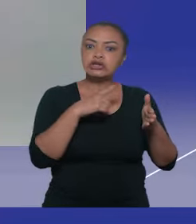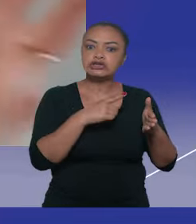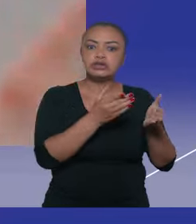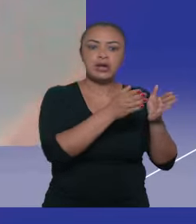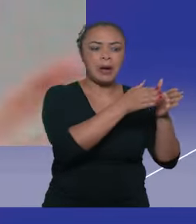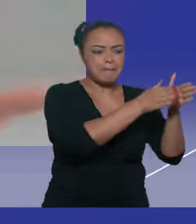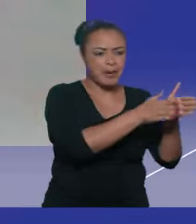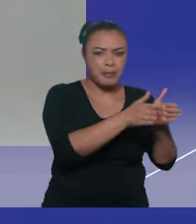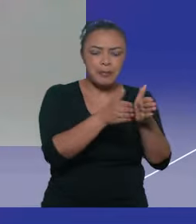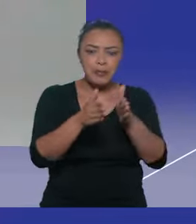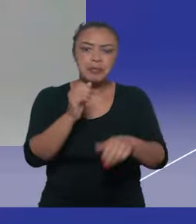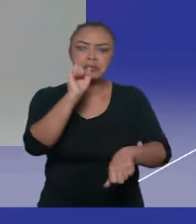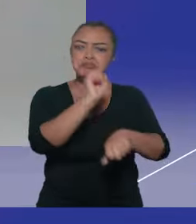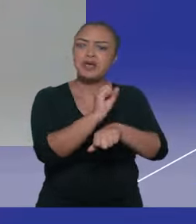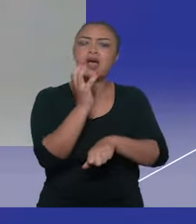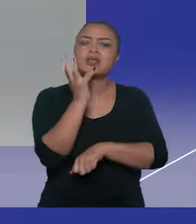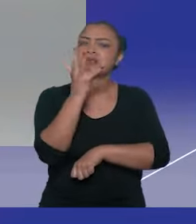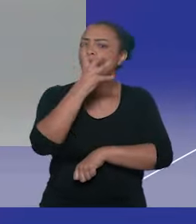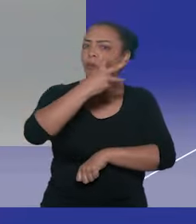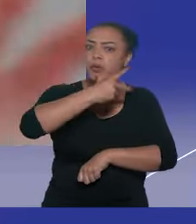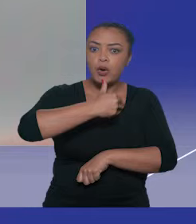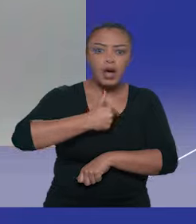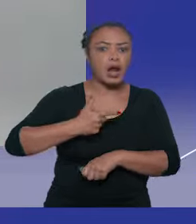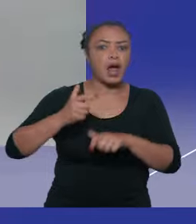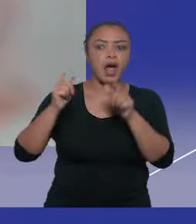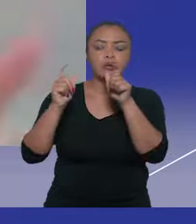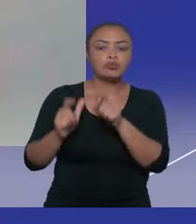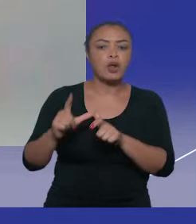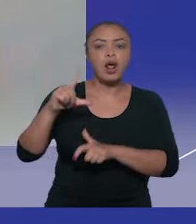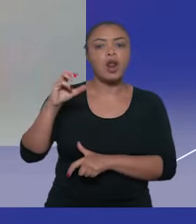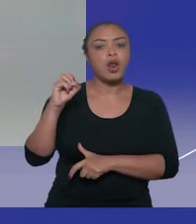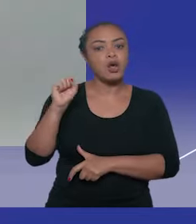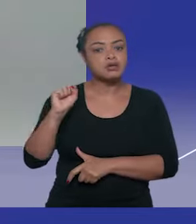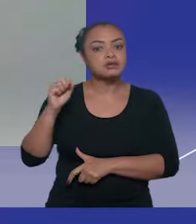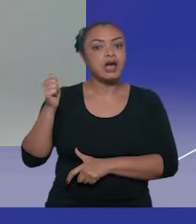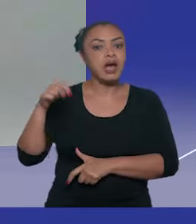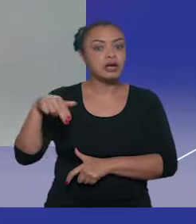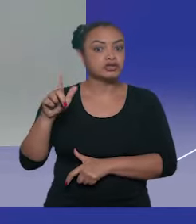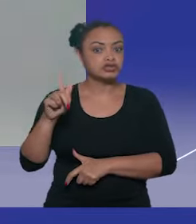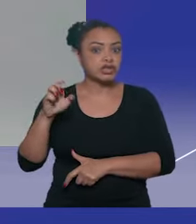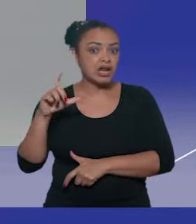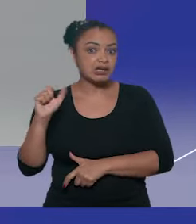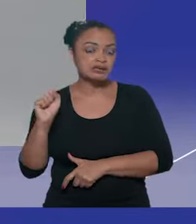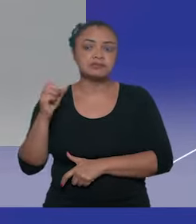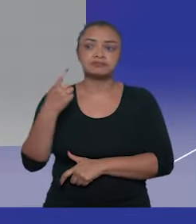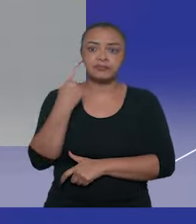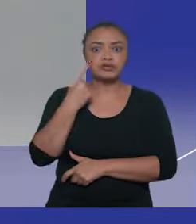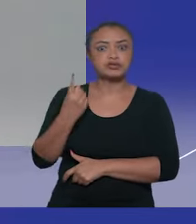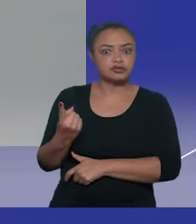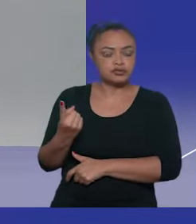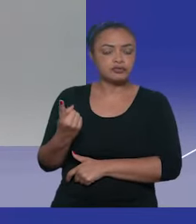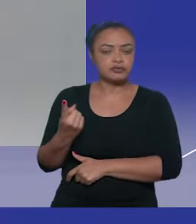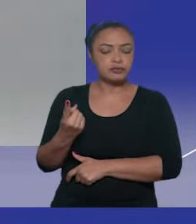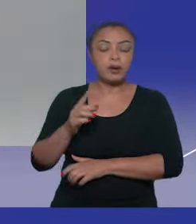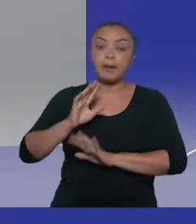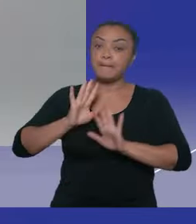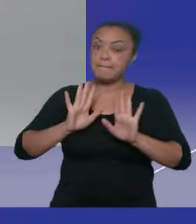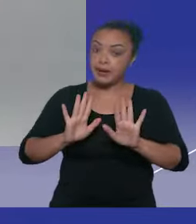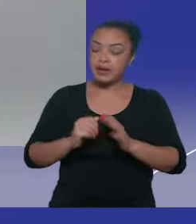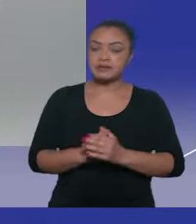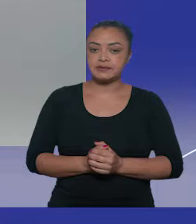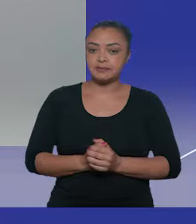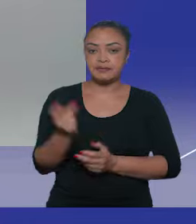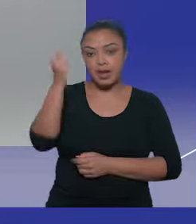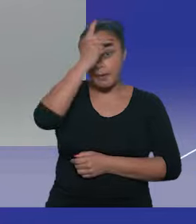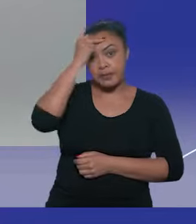eram 40 dias de trânsito no porto de Los Angeles, tinha um monte de dados assim que a gente acompanhava. Só que enquanto